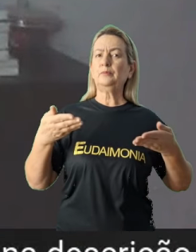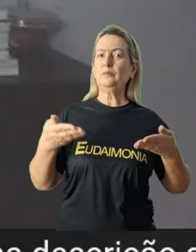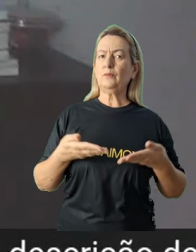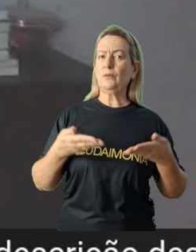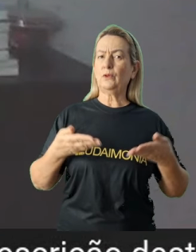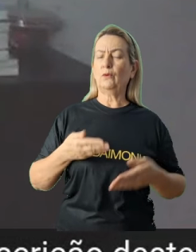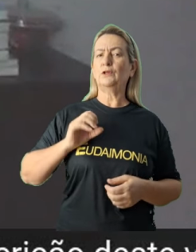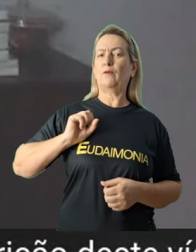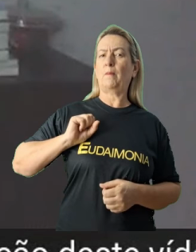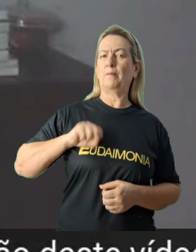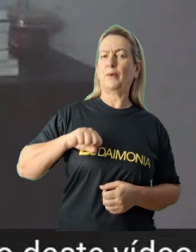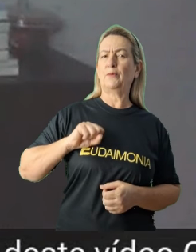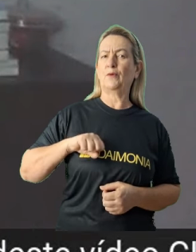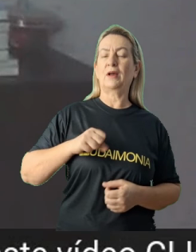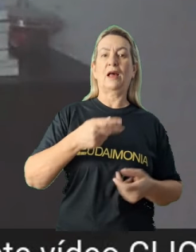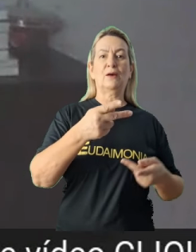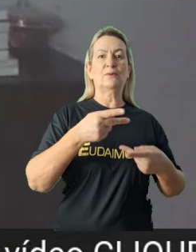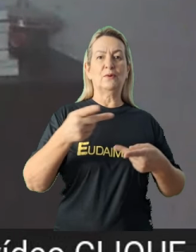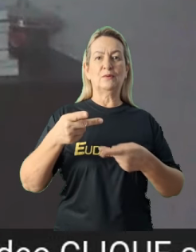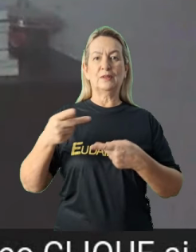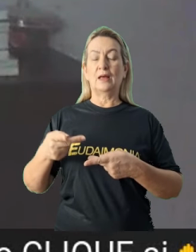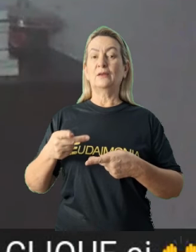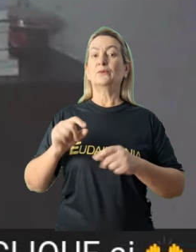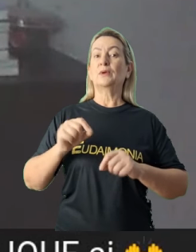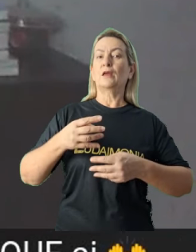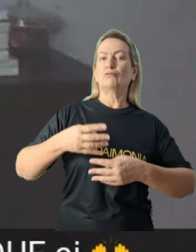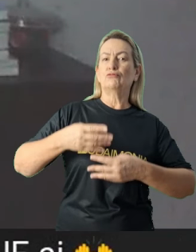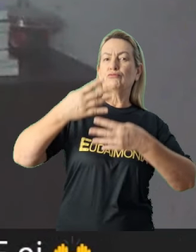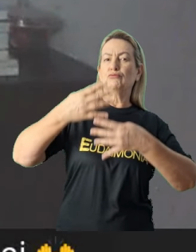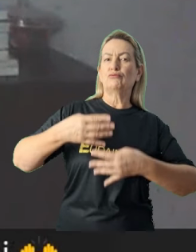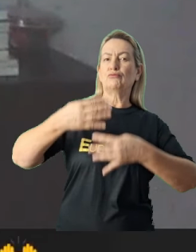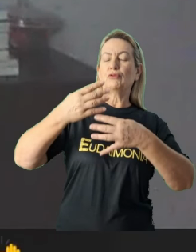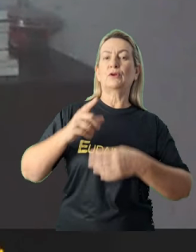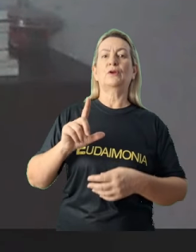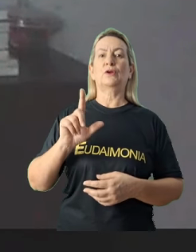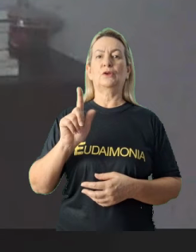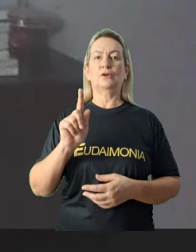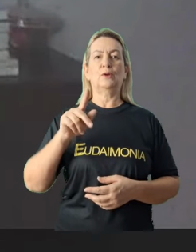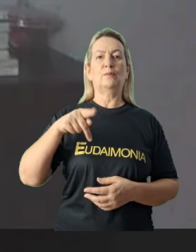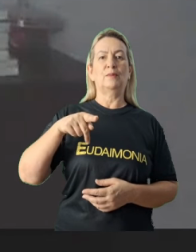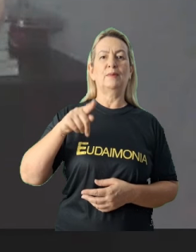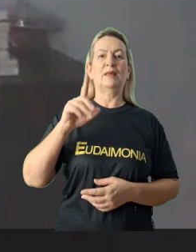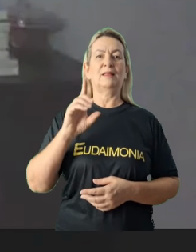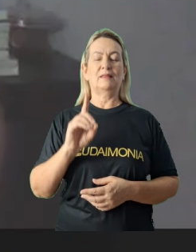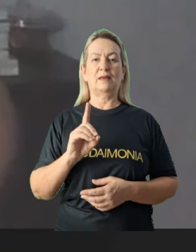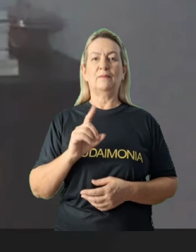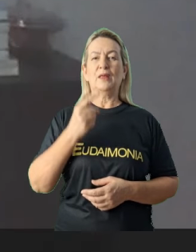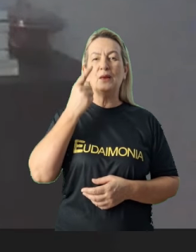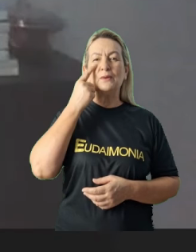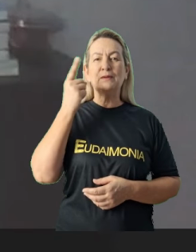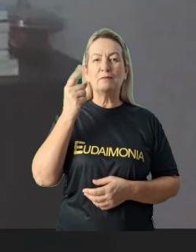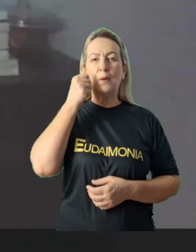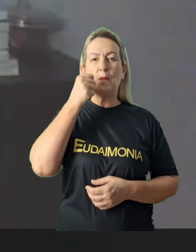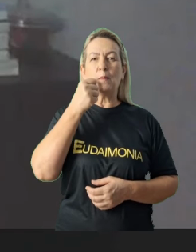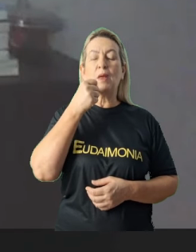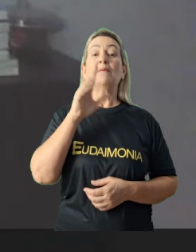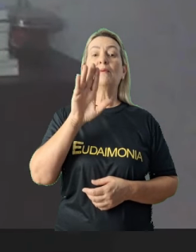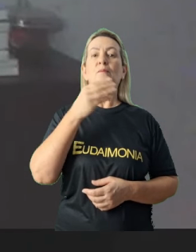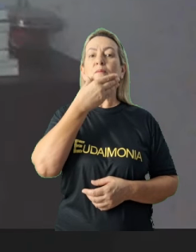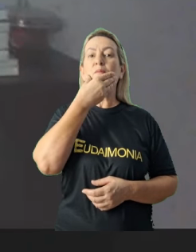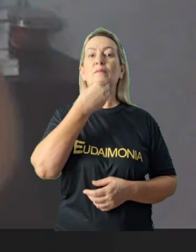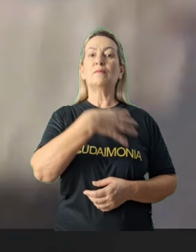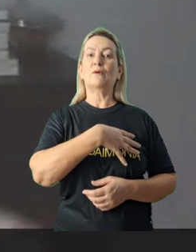hoje vou provocar os nossos convidados com o chat GPT, né? Inclusive, num videozinho hoje de manhã, meu filho falou de uma que é a Dali,